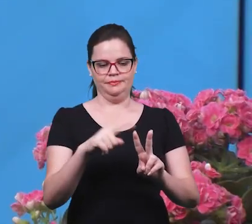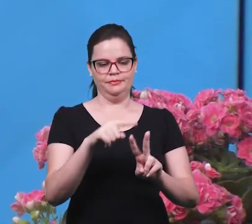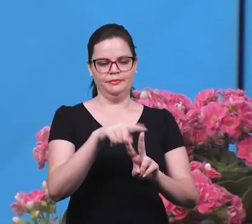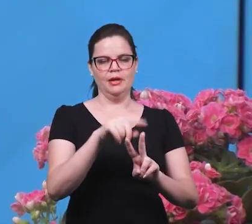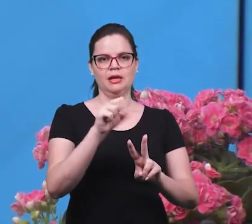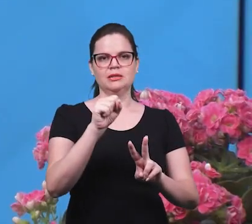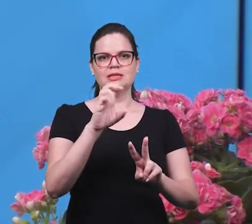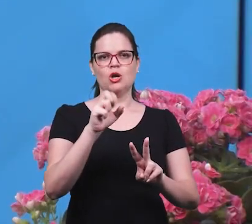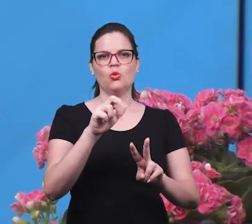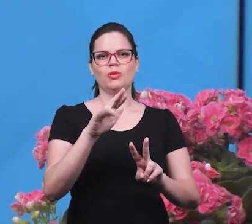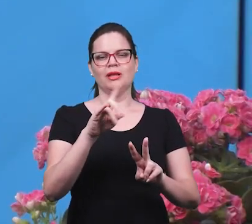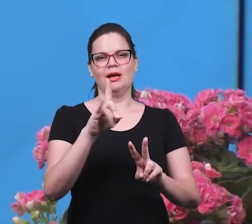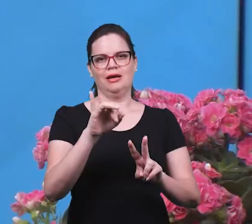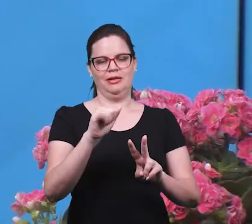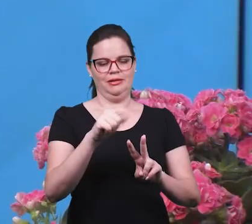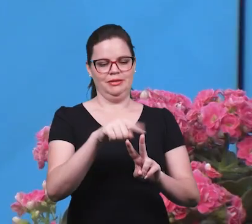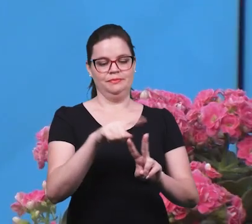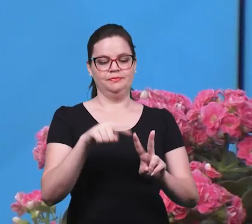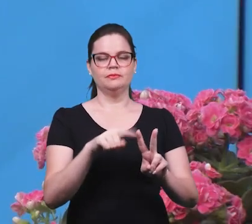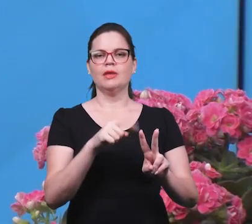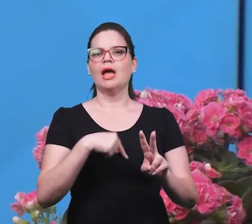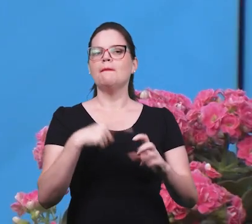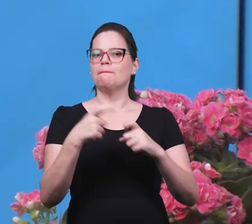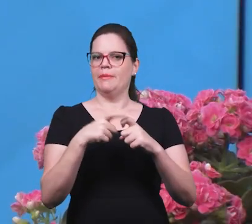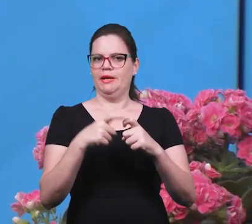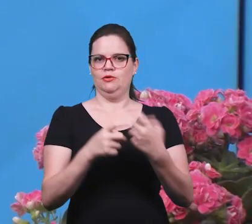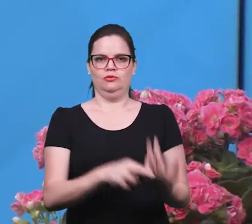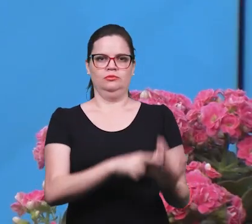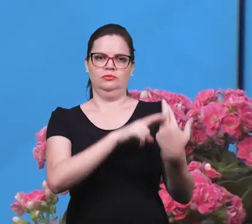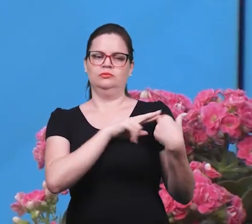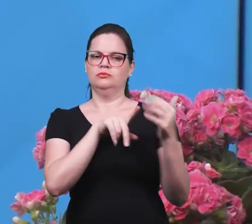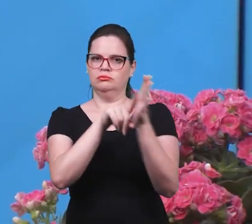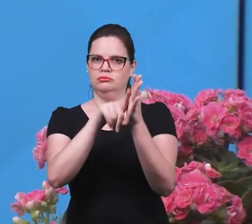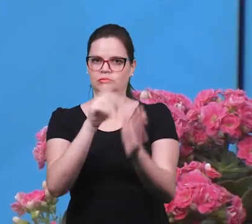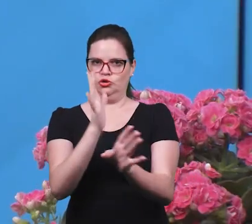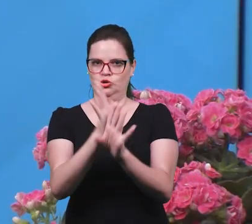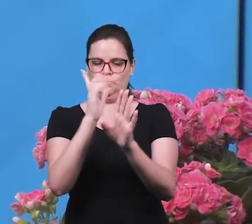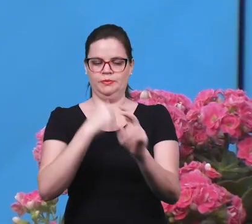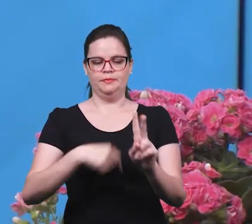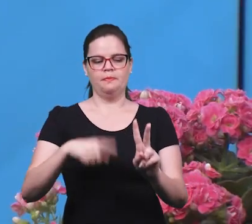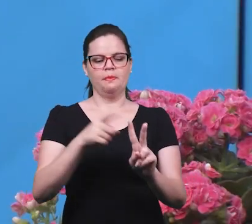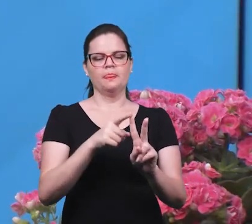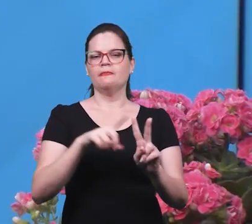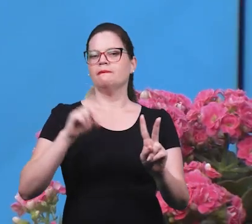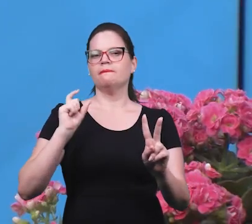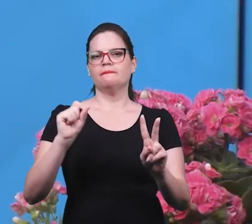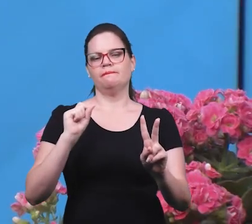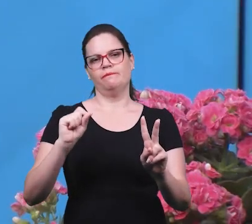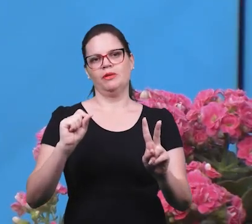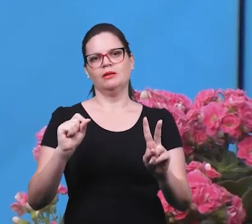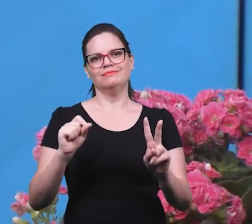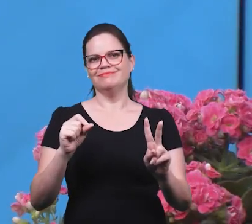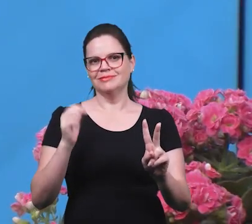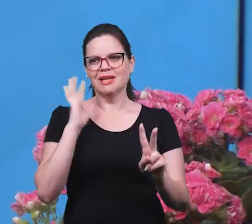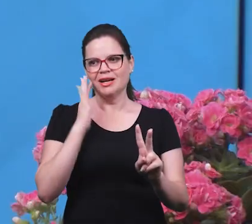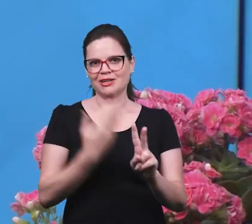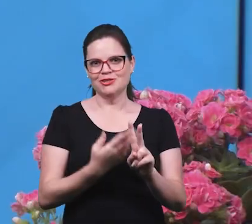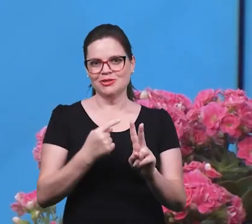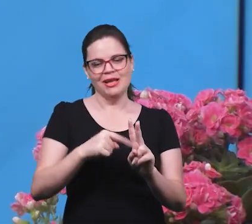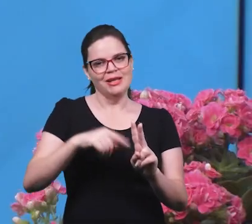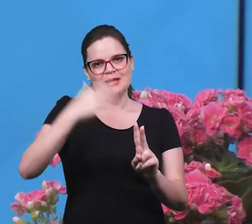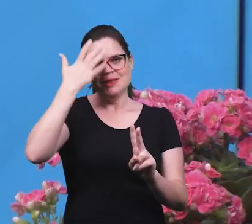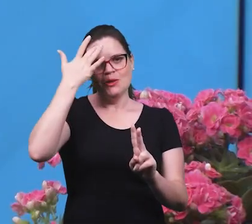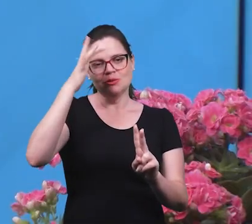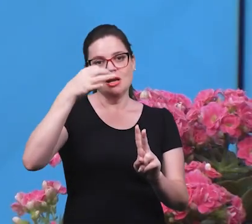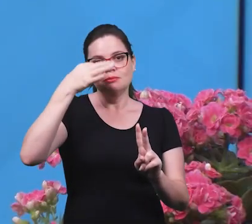Lógico, o médico é responsável por fazer esse diagnóstico. A hipertensão primária, por incrível que pareça, as causas ainda não